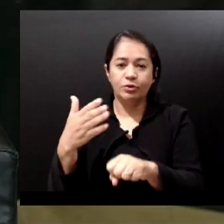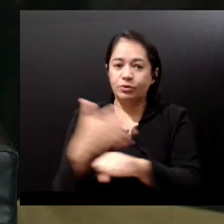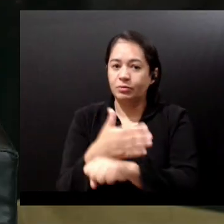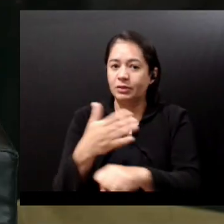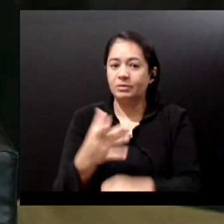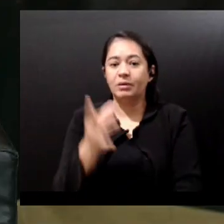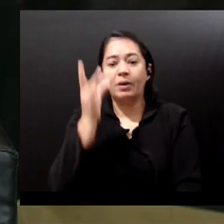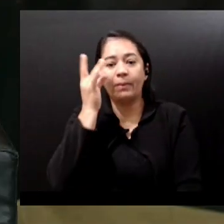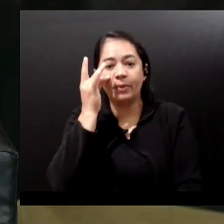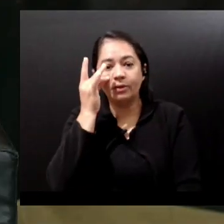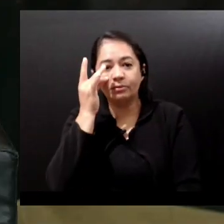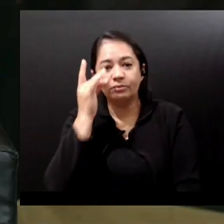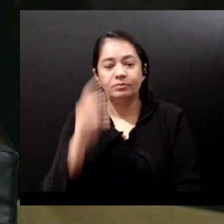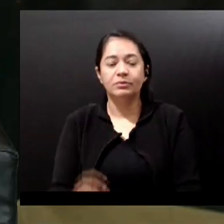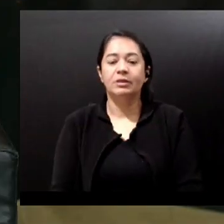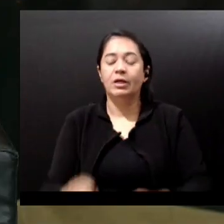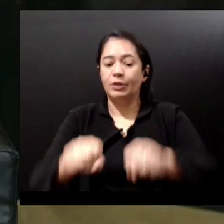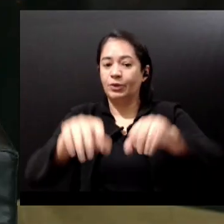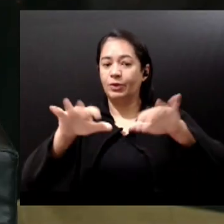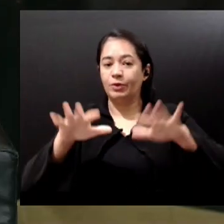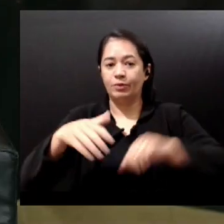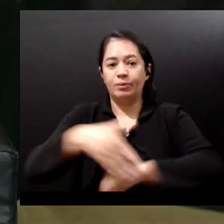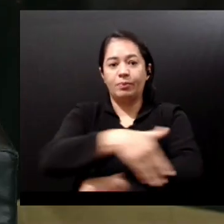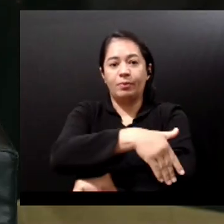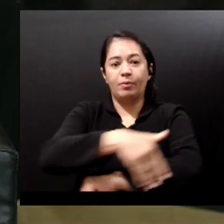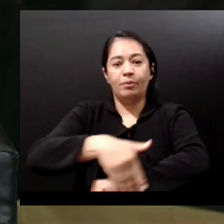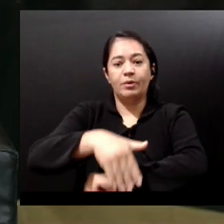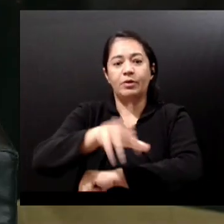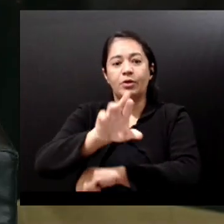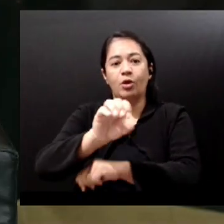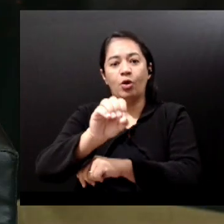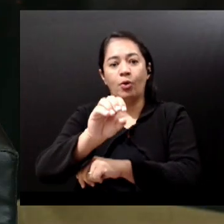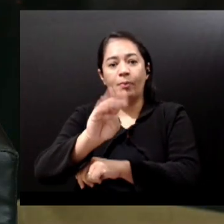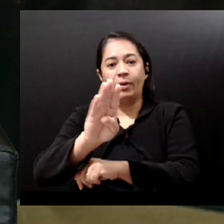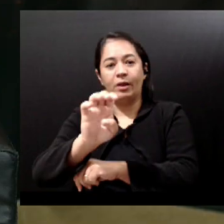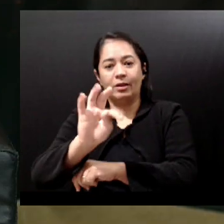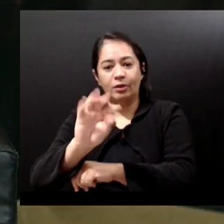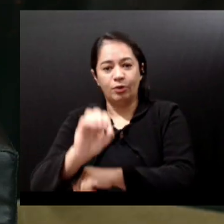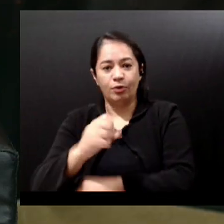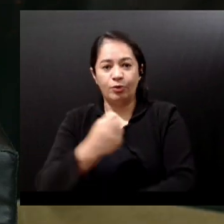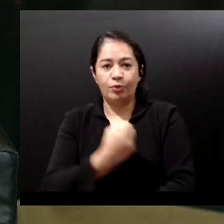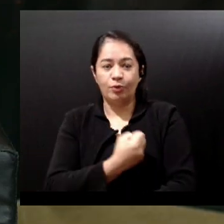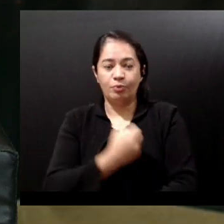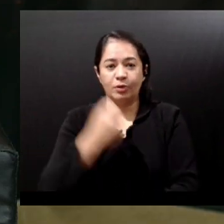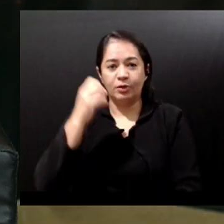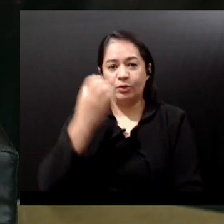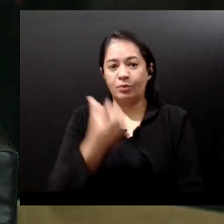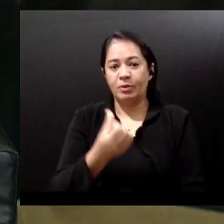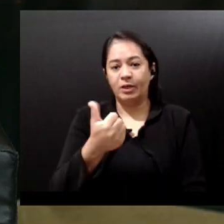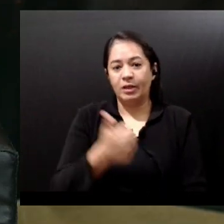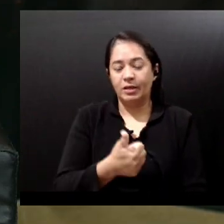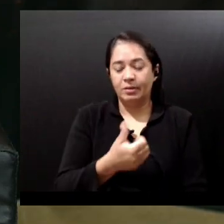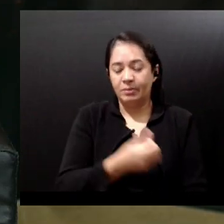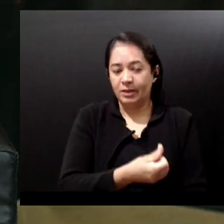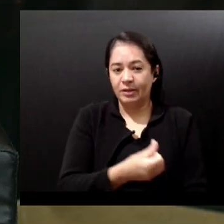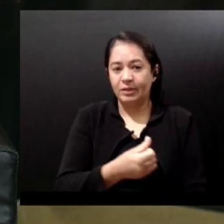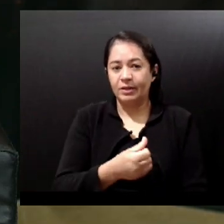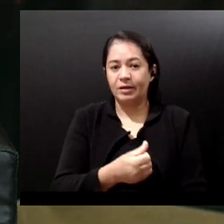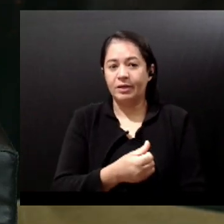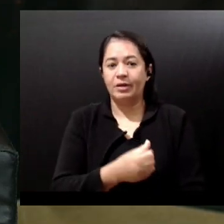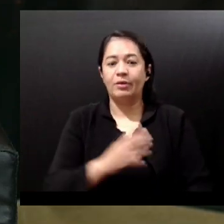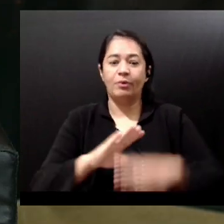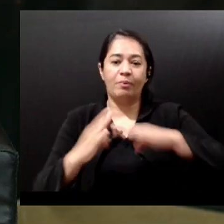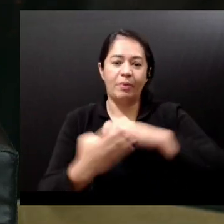da Câmara, Avenida Engenheiro Roberto Mange, número 66, bairro Ponte Preta, a partir das 6 da tarde. Nós esperamos por